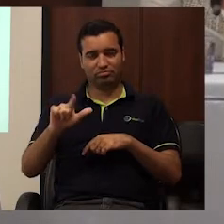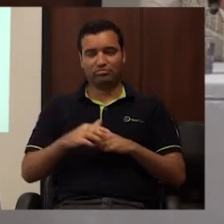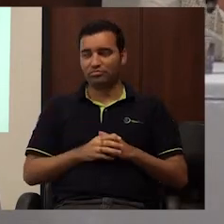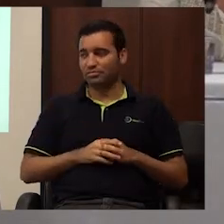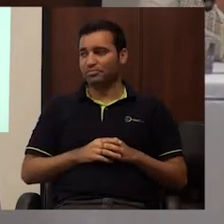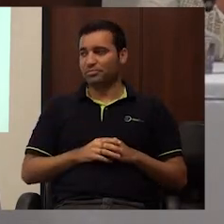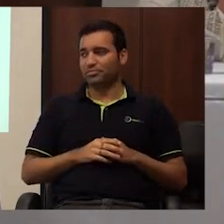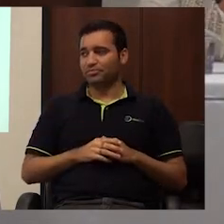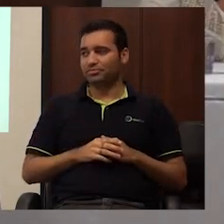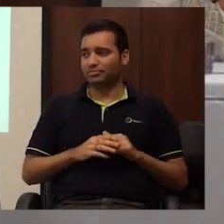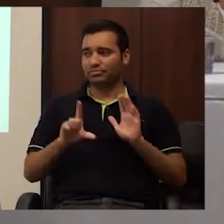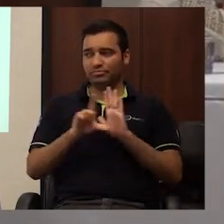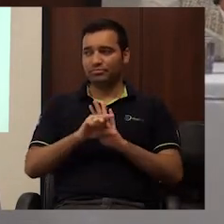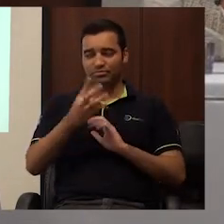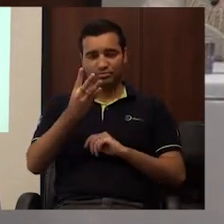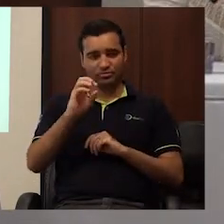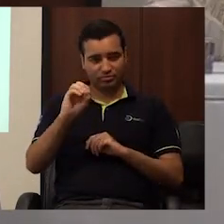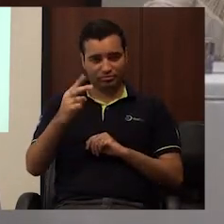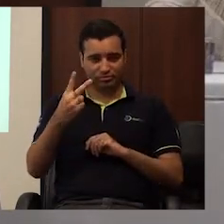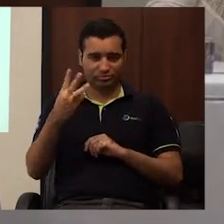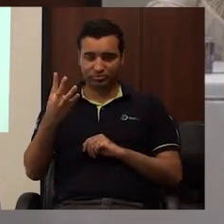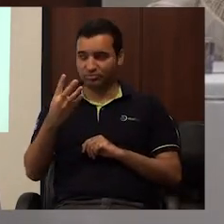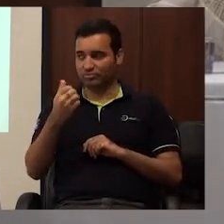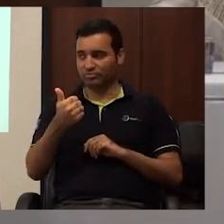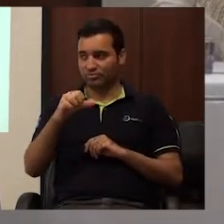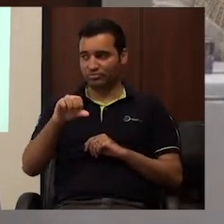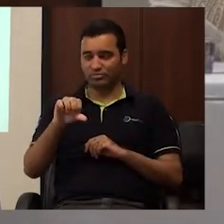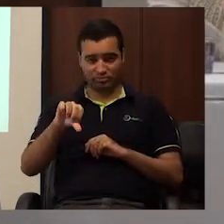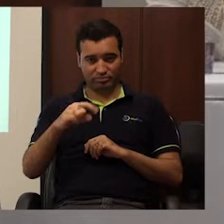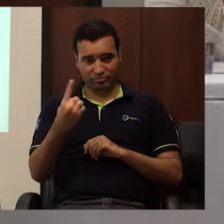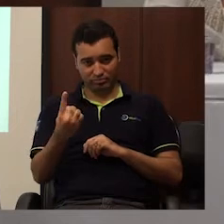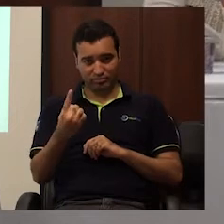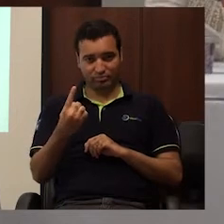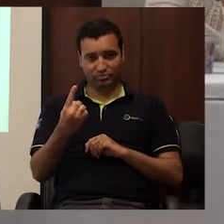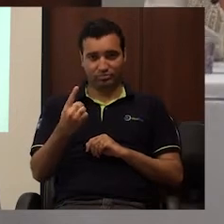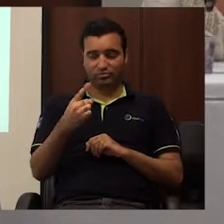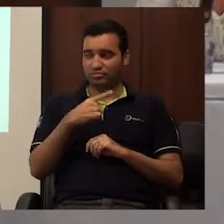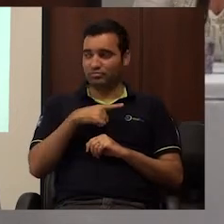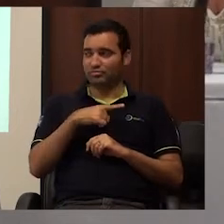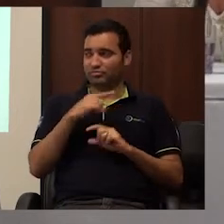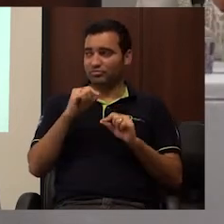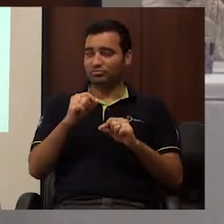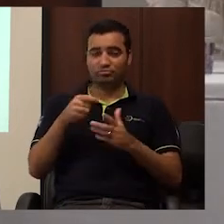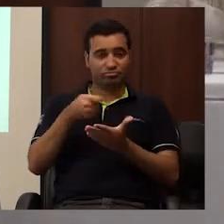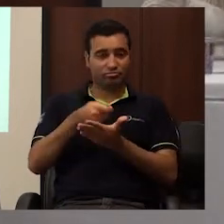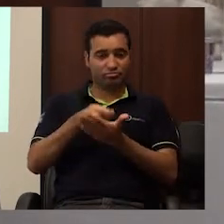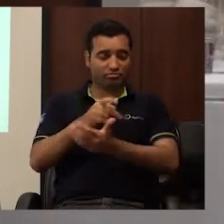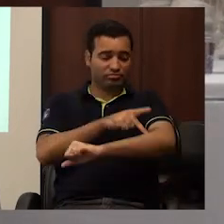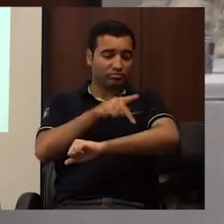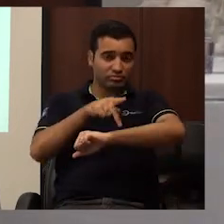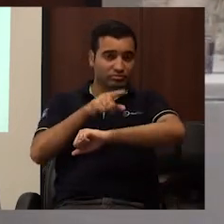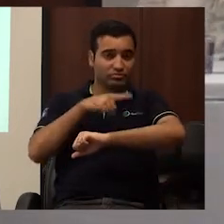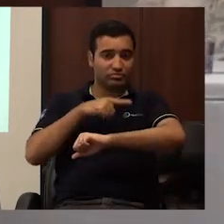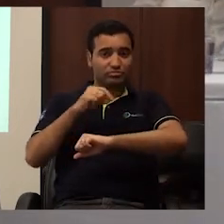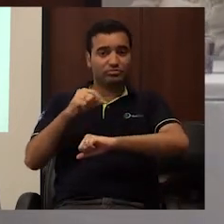Bom, a Lei 4.024, de 61, né, passa a exigir do curso de pedagogia